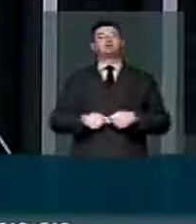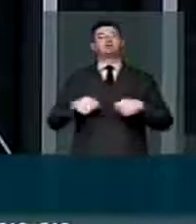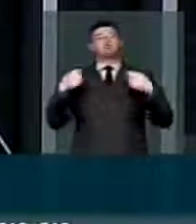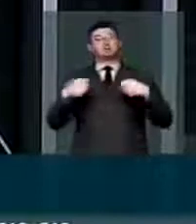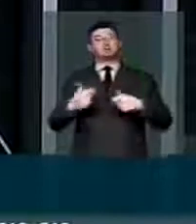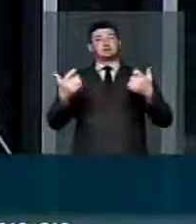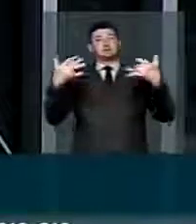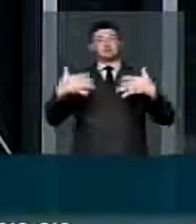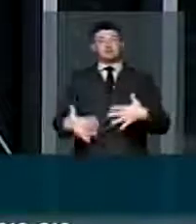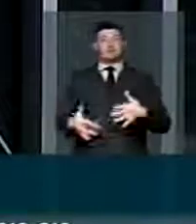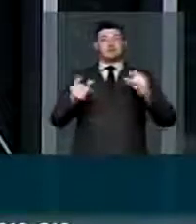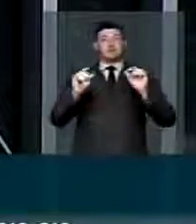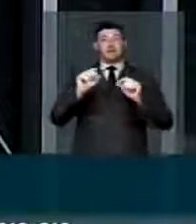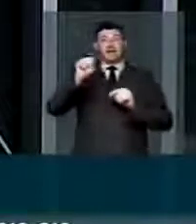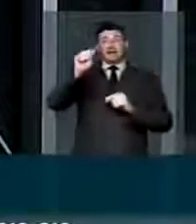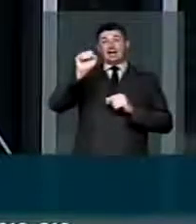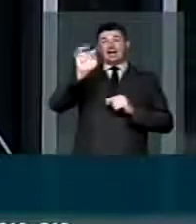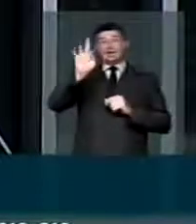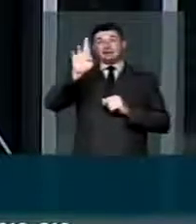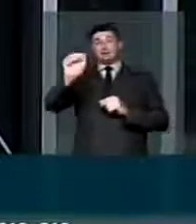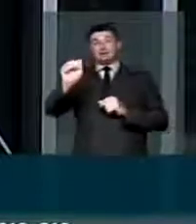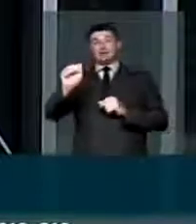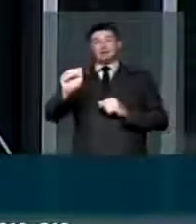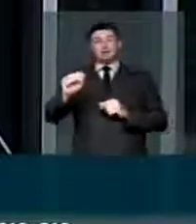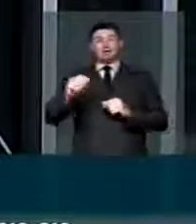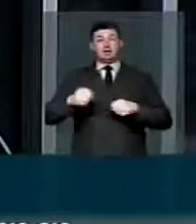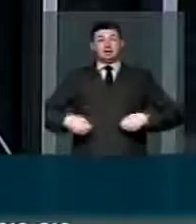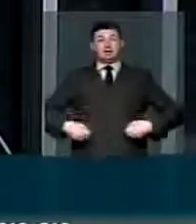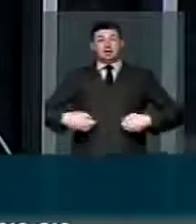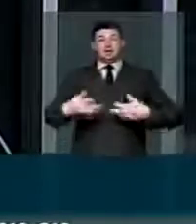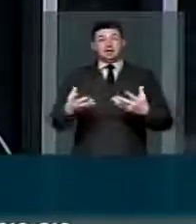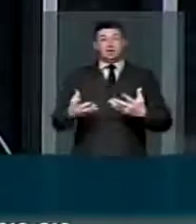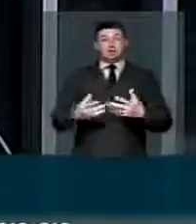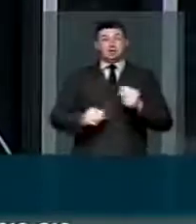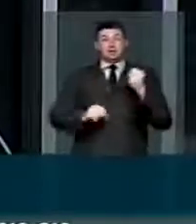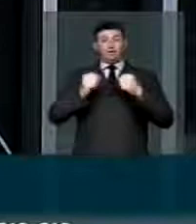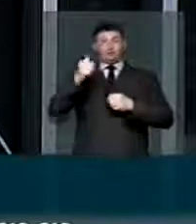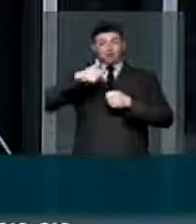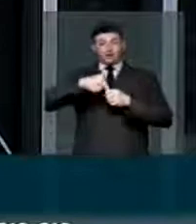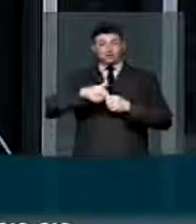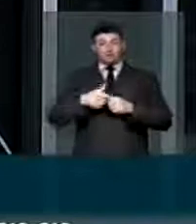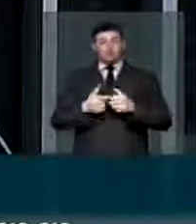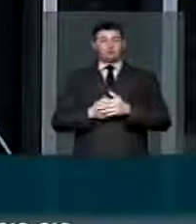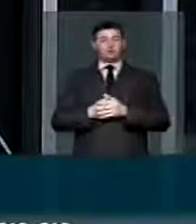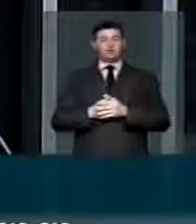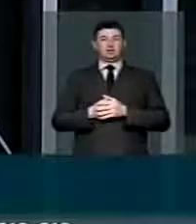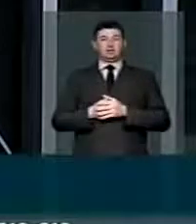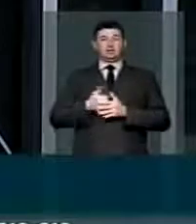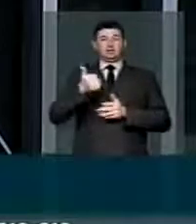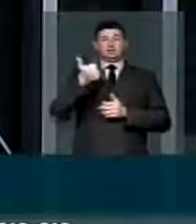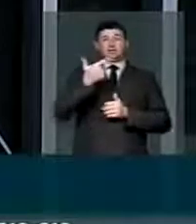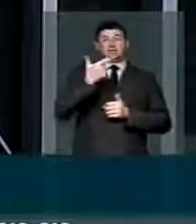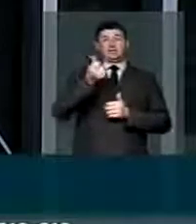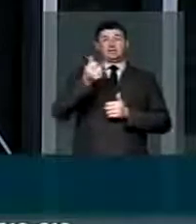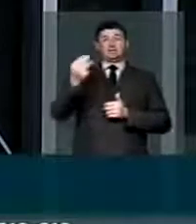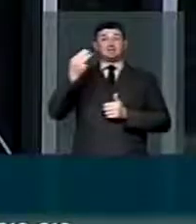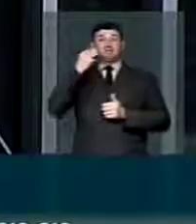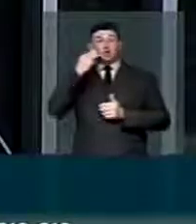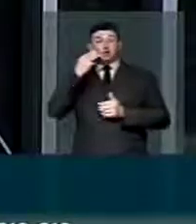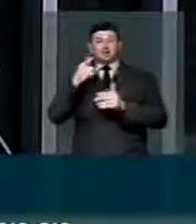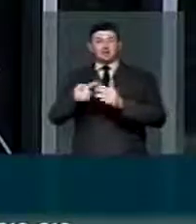preciso esclarecer que a Astra havia gasto com a refinaria, antes da Petrobras, 126